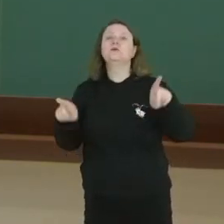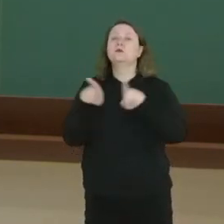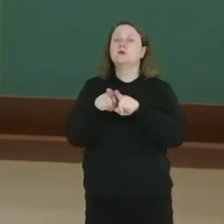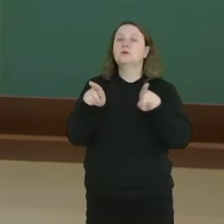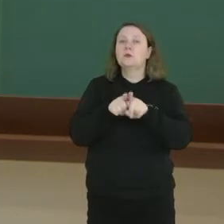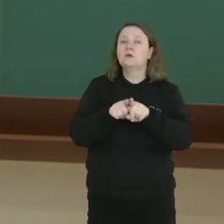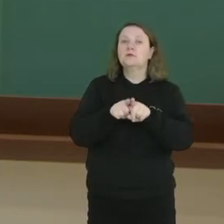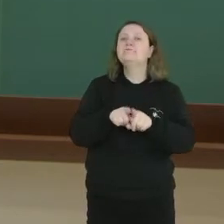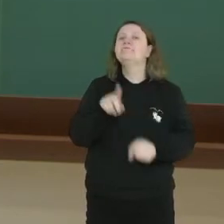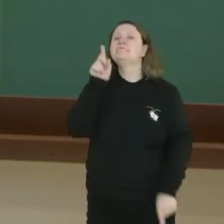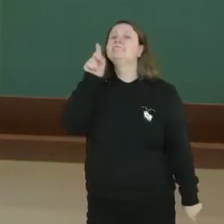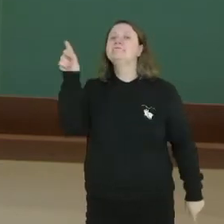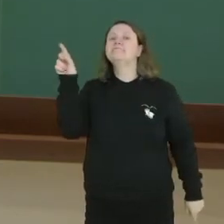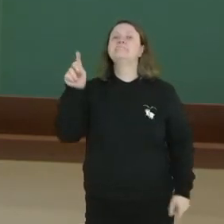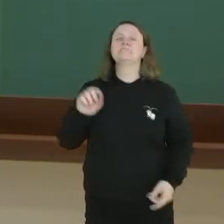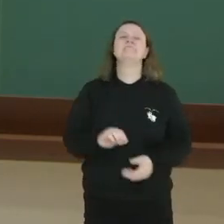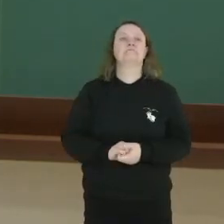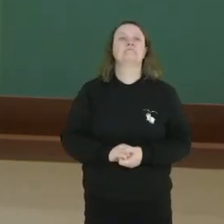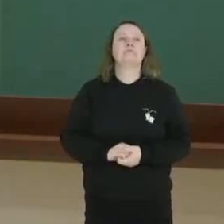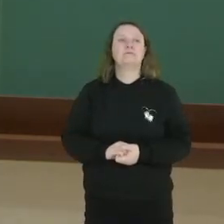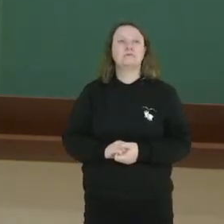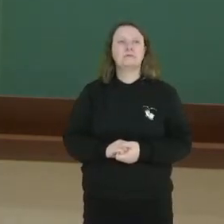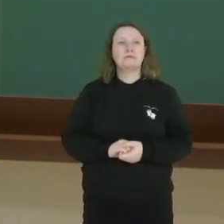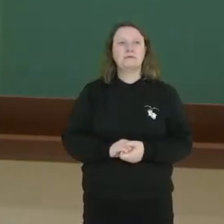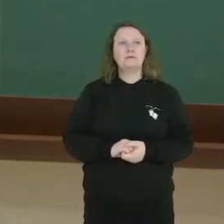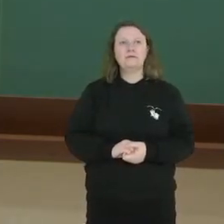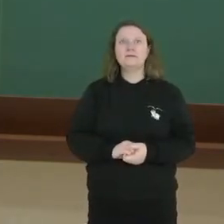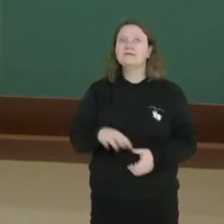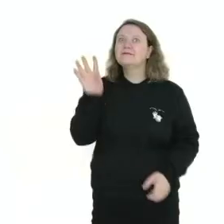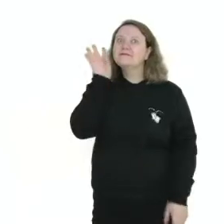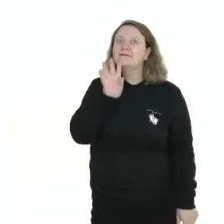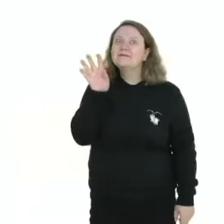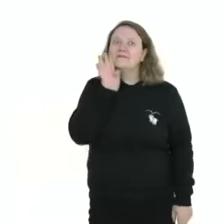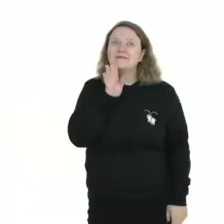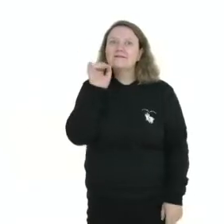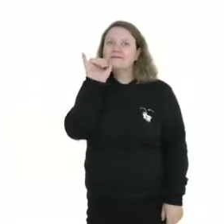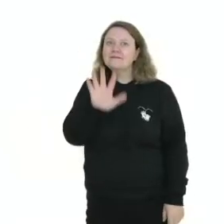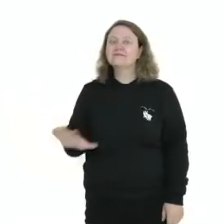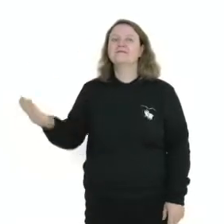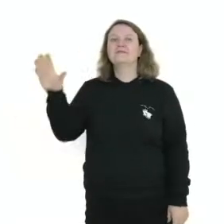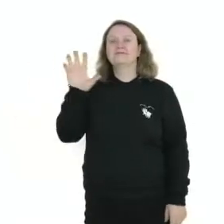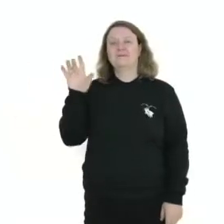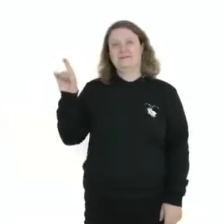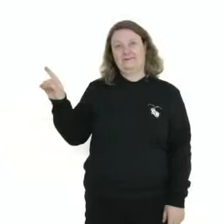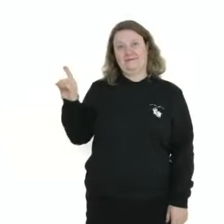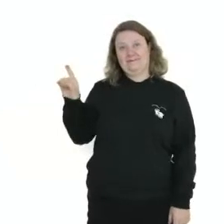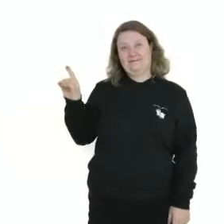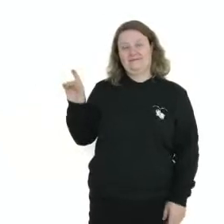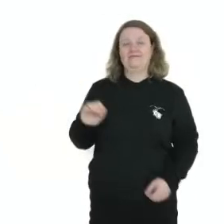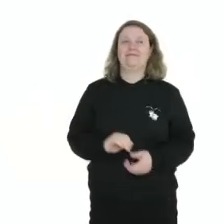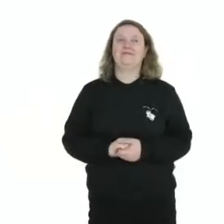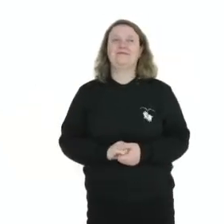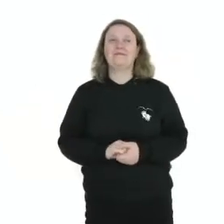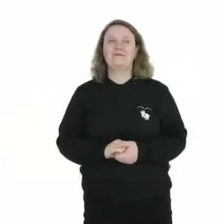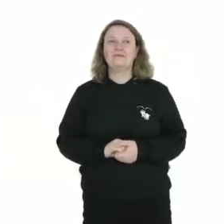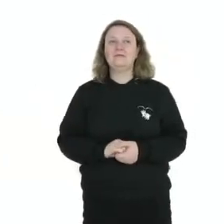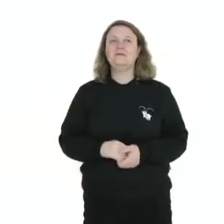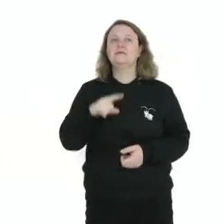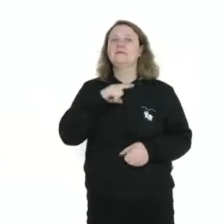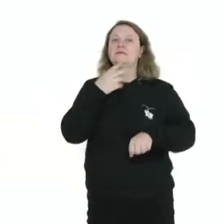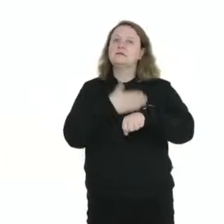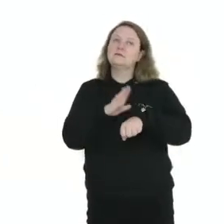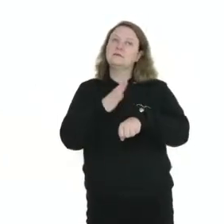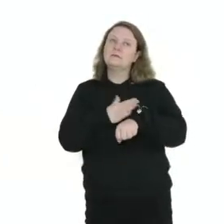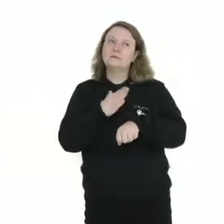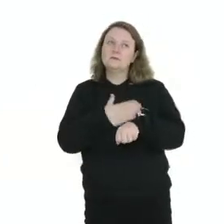o triângulo retângulo, certo? Olha lá, ó. Olha para você ter uma ideia aqui, uns exemplos, ó, bem legal, ó. Exemplos de aplicação desse